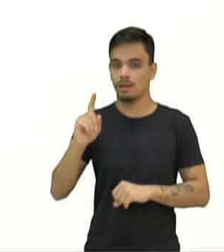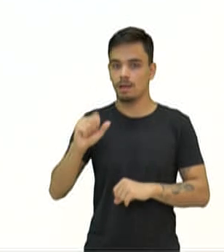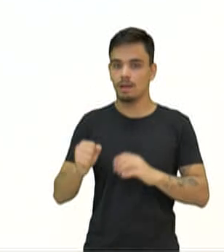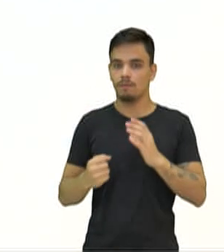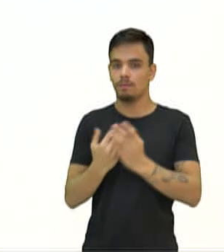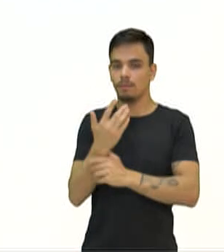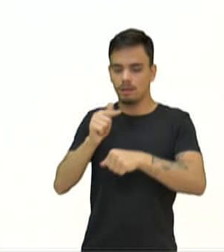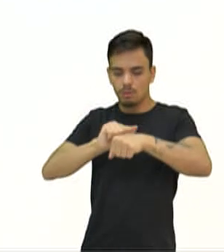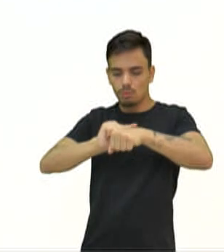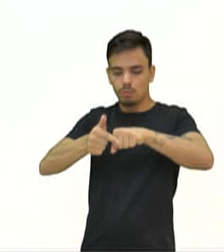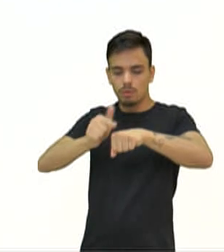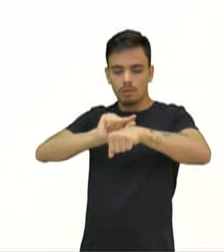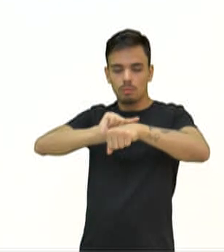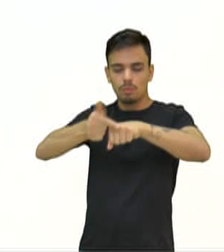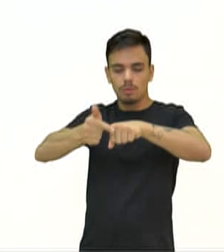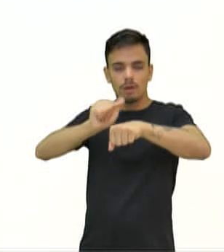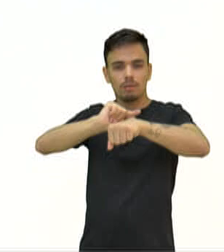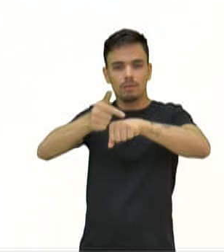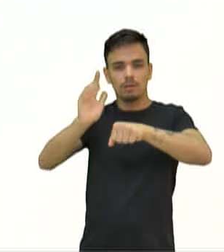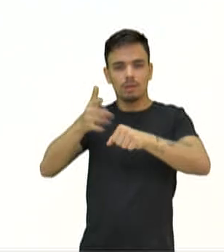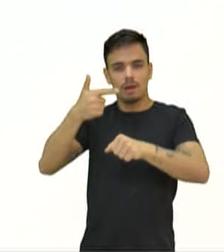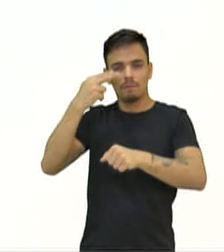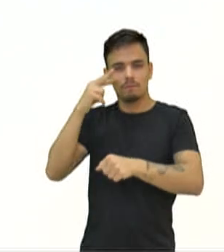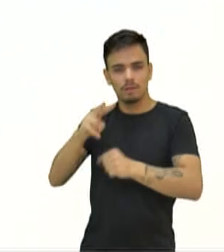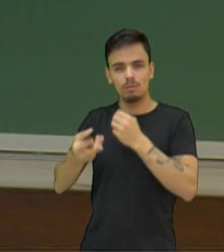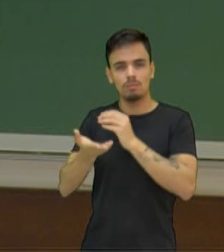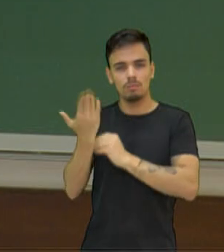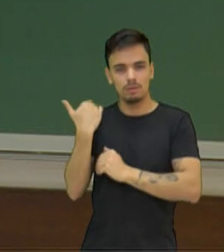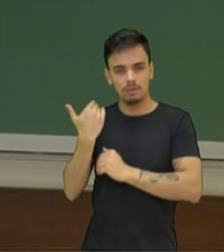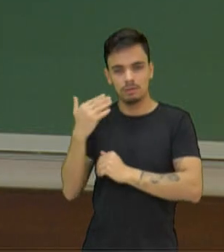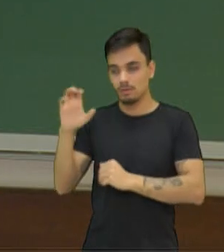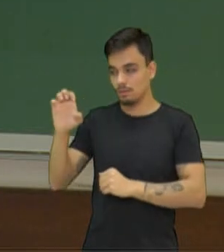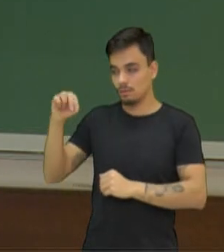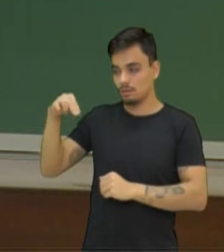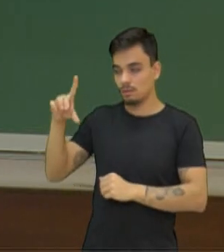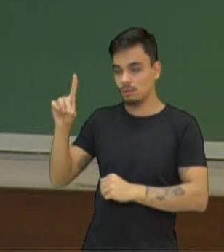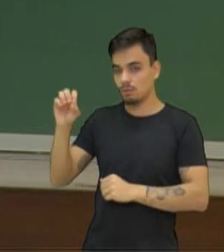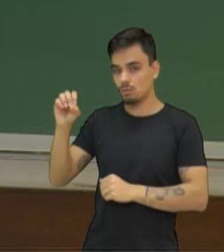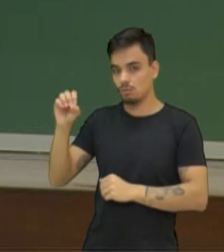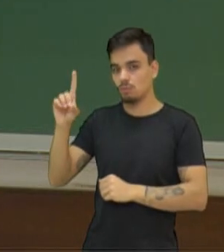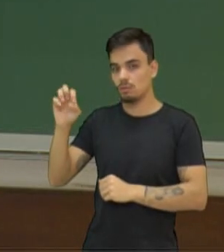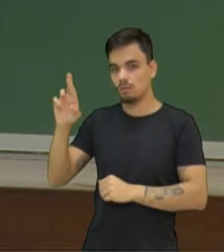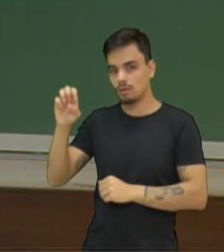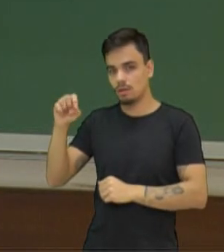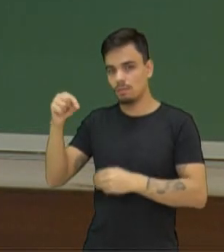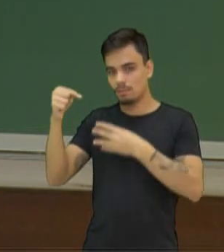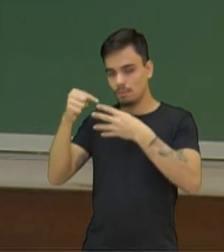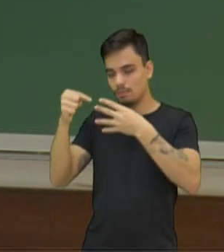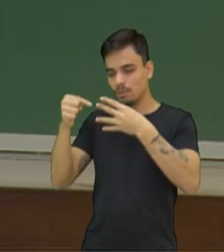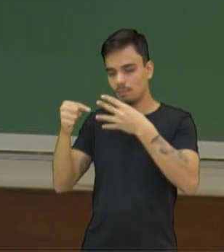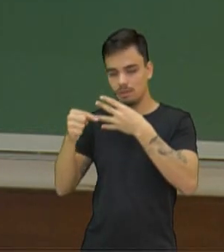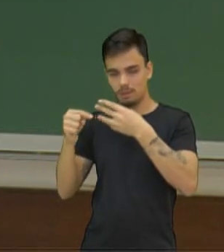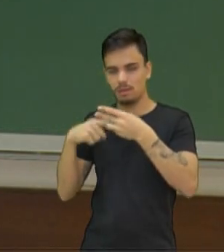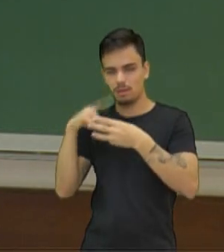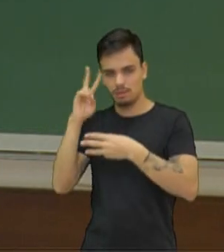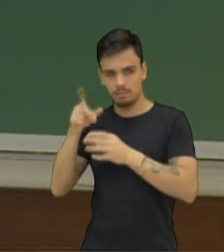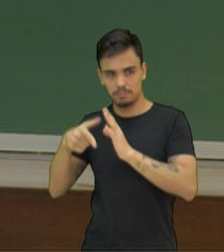chamados folhetos germinativos, que é aquele que a gente viu agora. Endoderme, mesoderme e ectoderme.